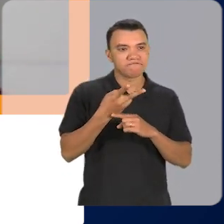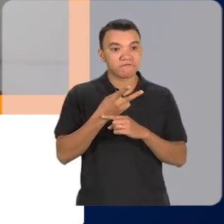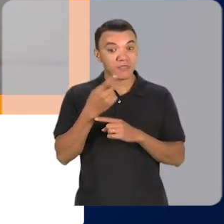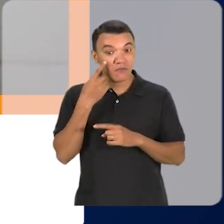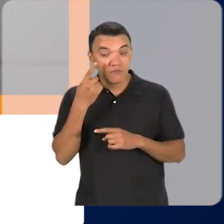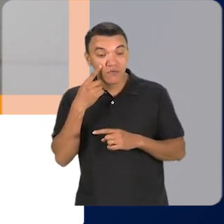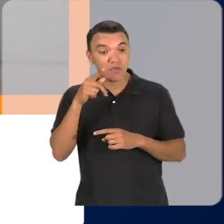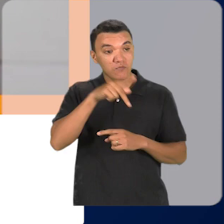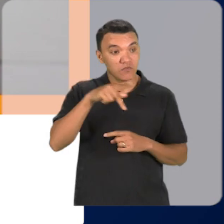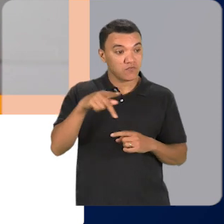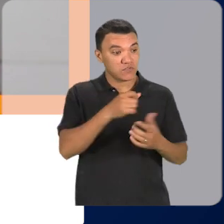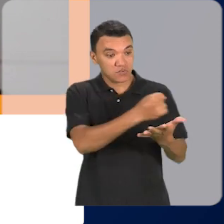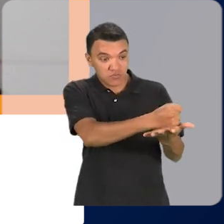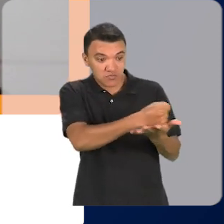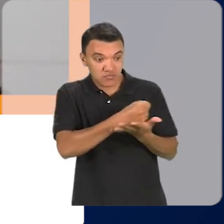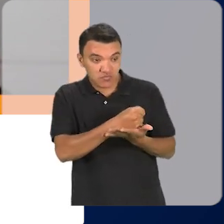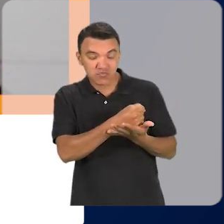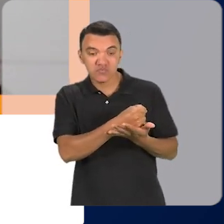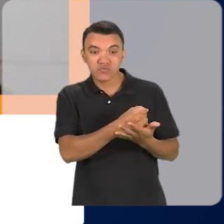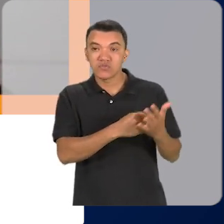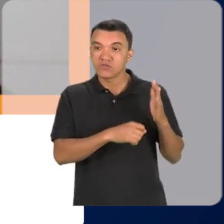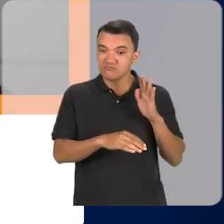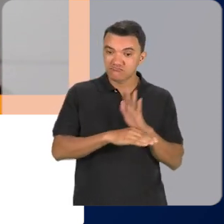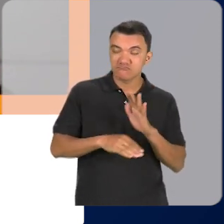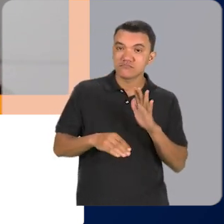poderiam colaborar com essa